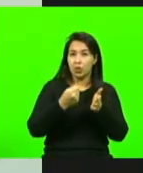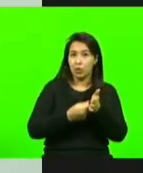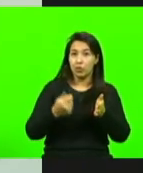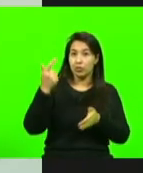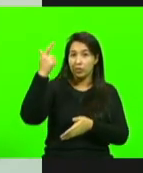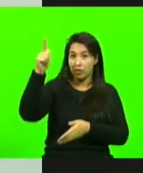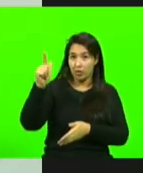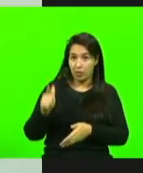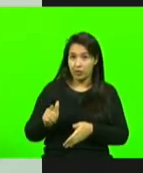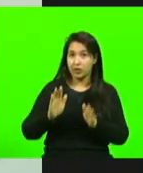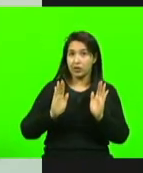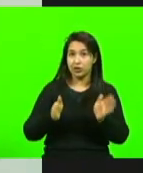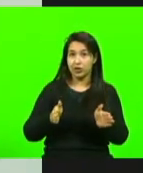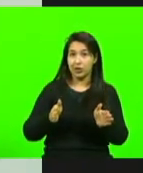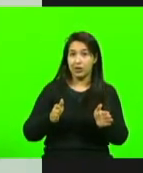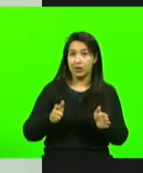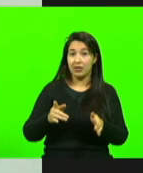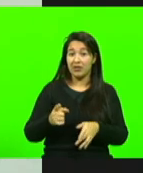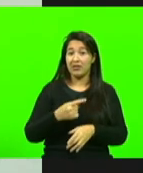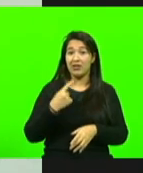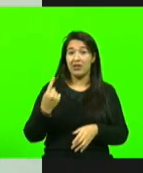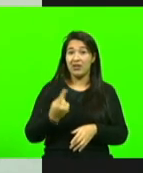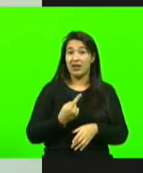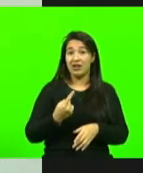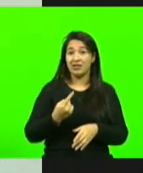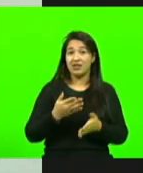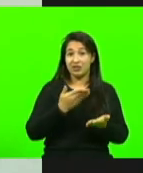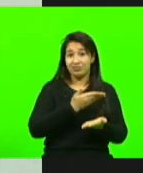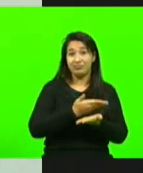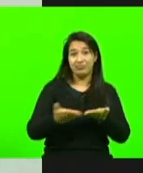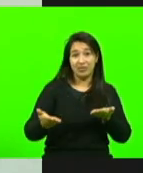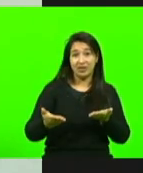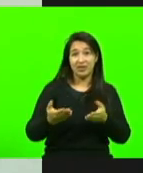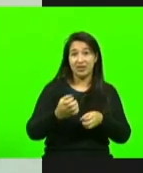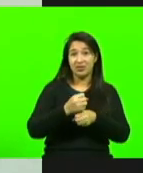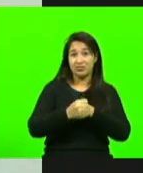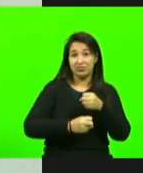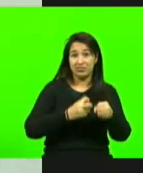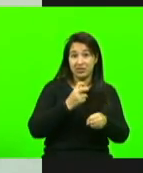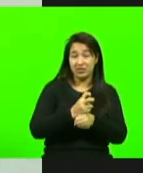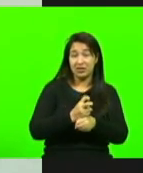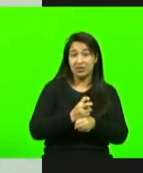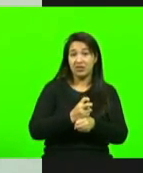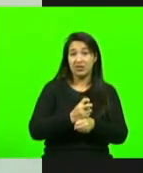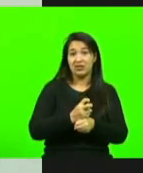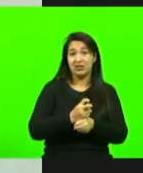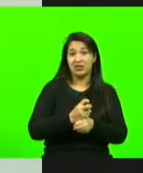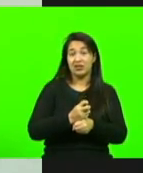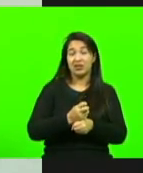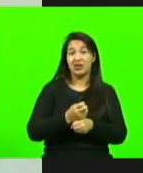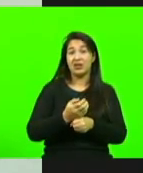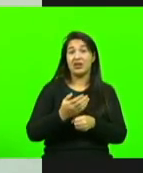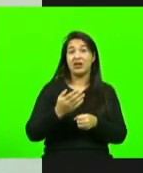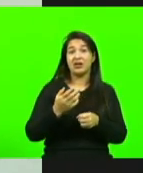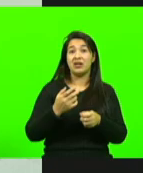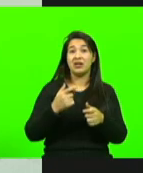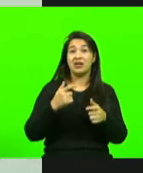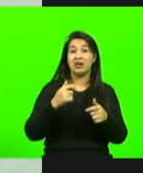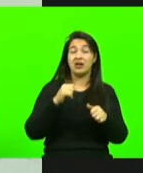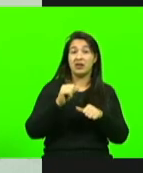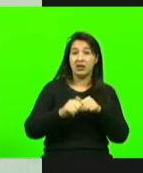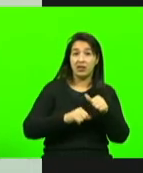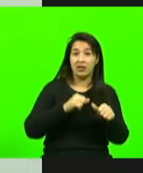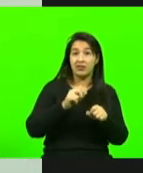fizemos nós somos derrotados nos últimos cinco anos vamos derrotado na reforma trabalhista fomos derrotados na reforma